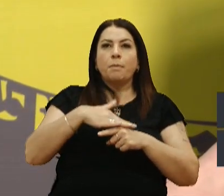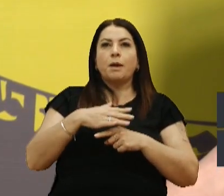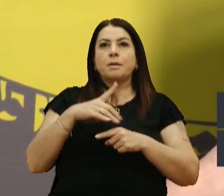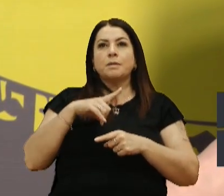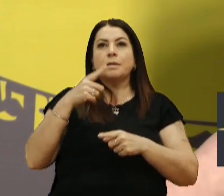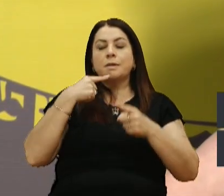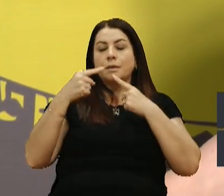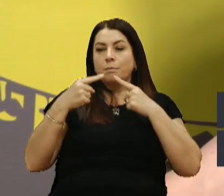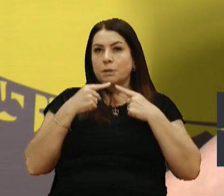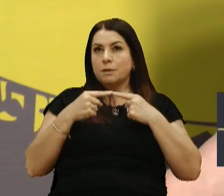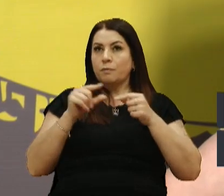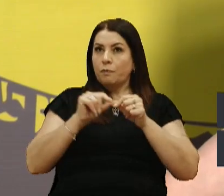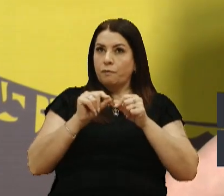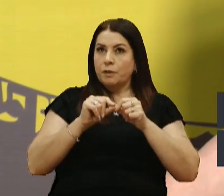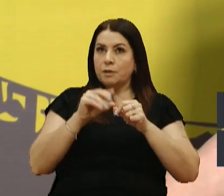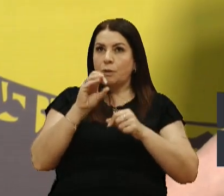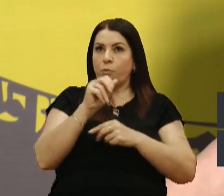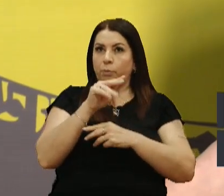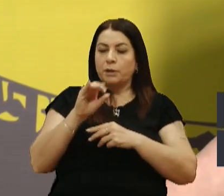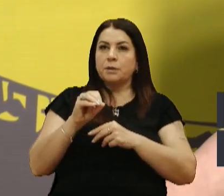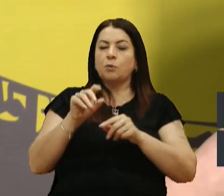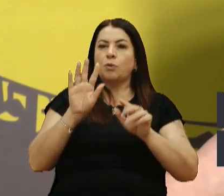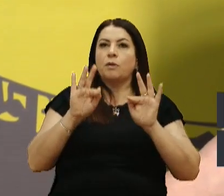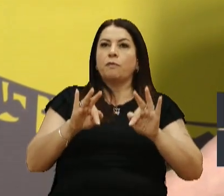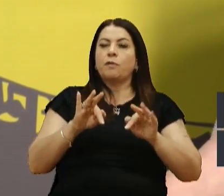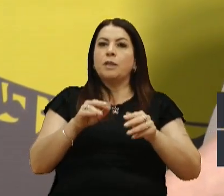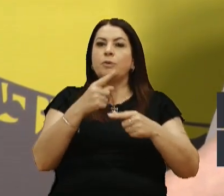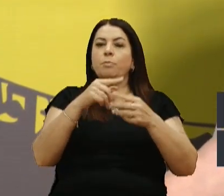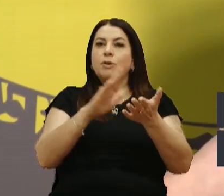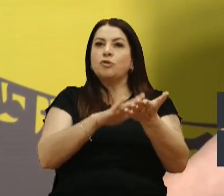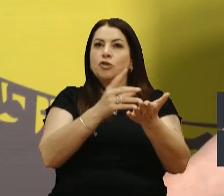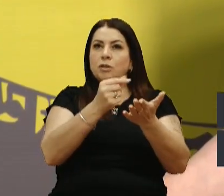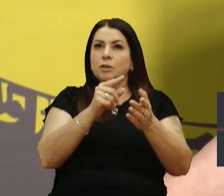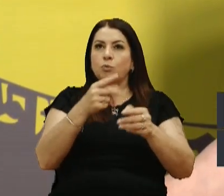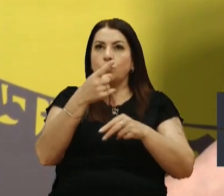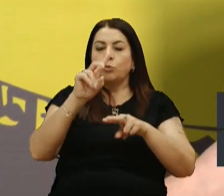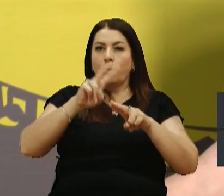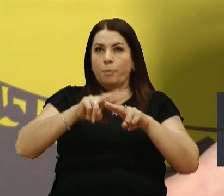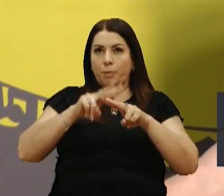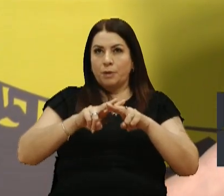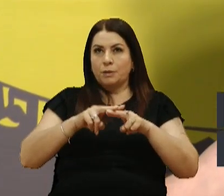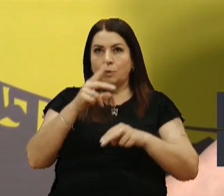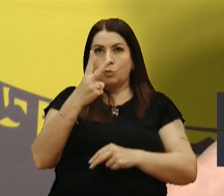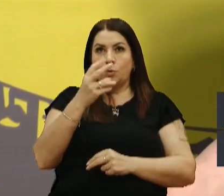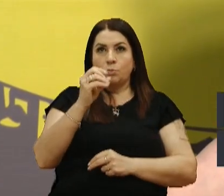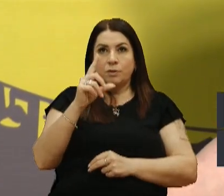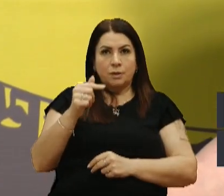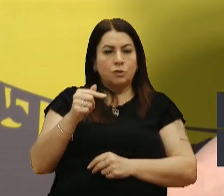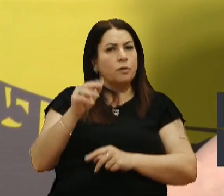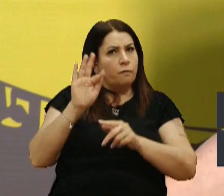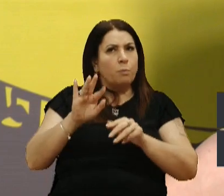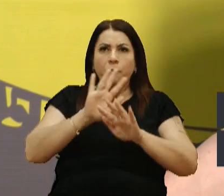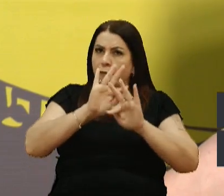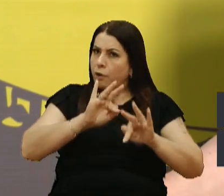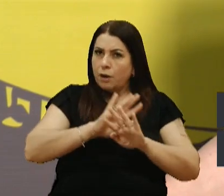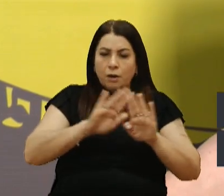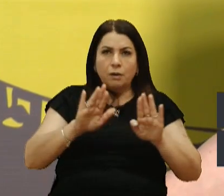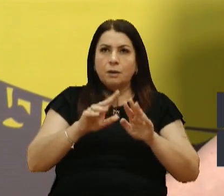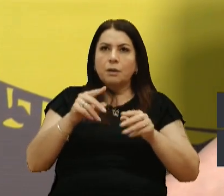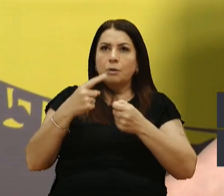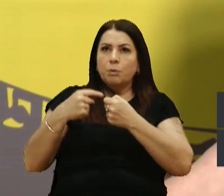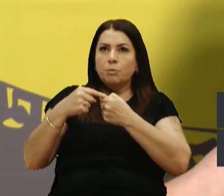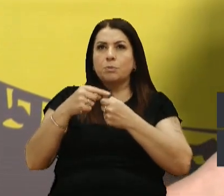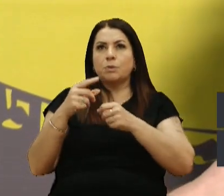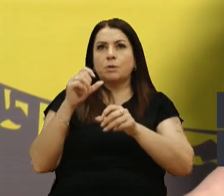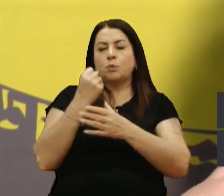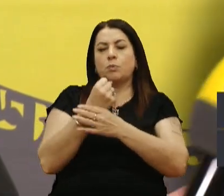recebo reclamação. Vamos fazer a operação contra a flanelagem, que é proibida, o último foi preso, salvo engano, lá em 2017. Vamos começar a combater, fazer a parte do município